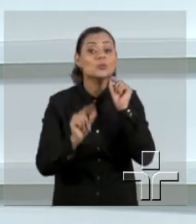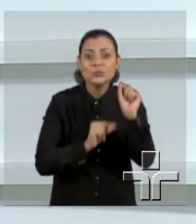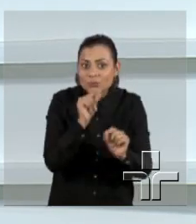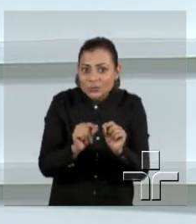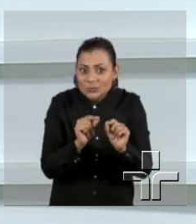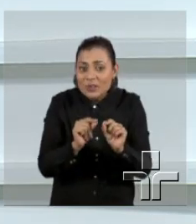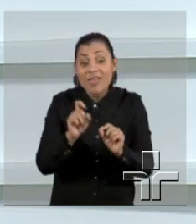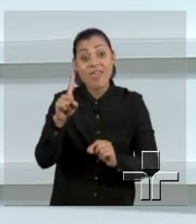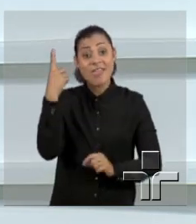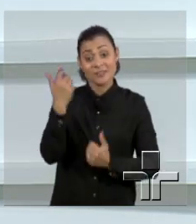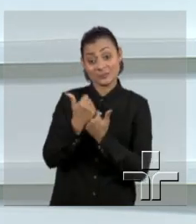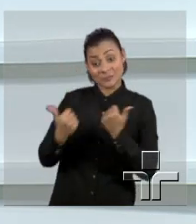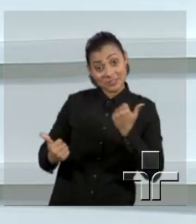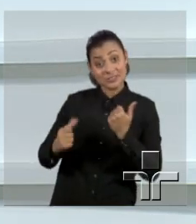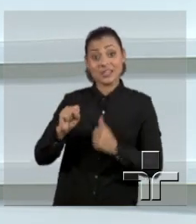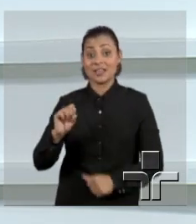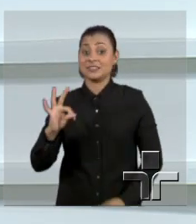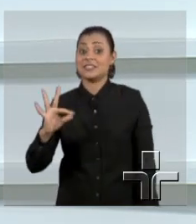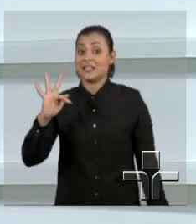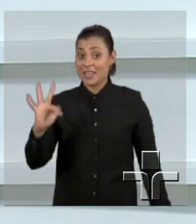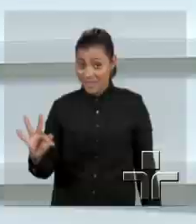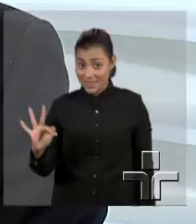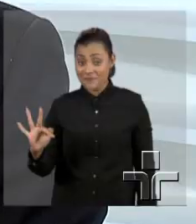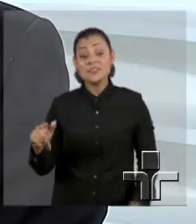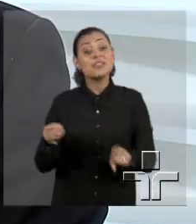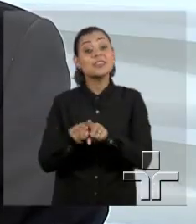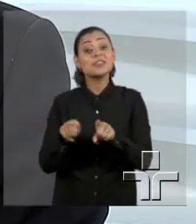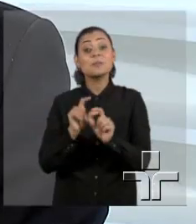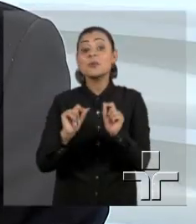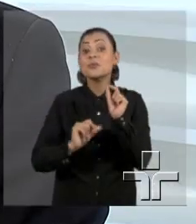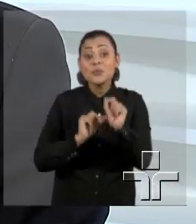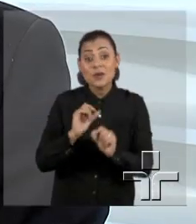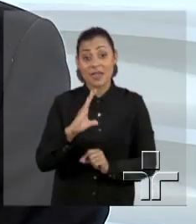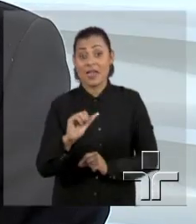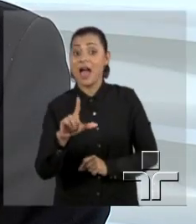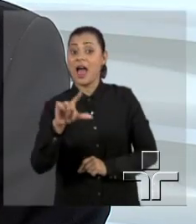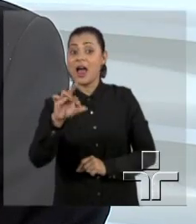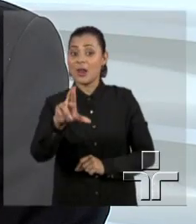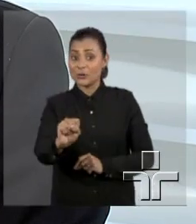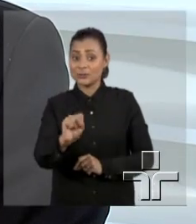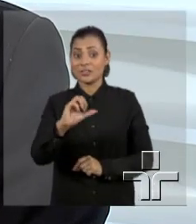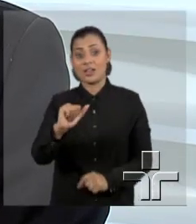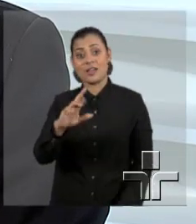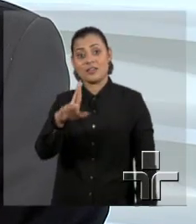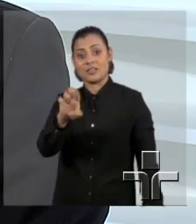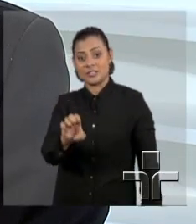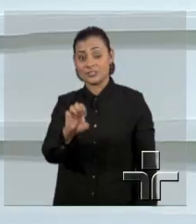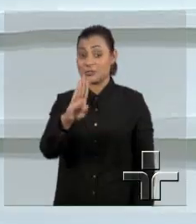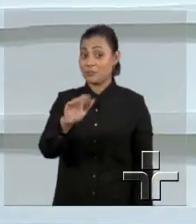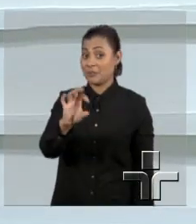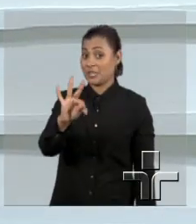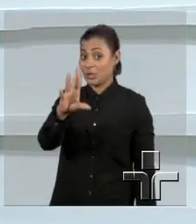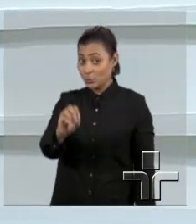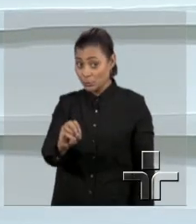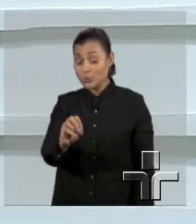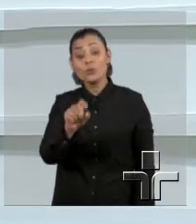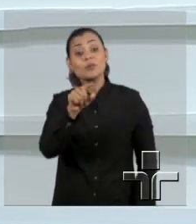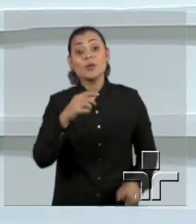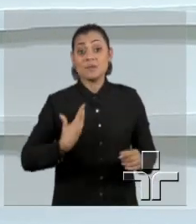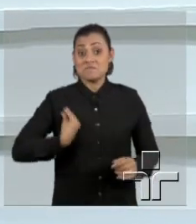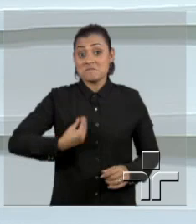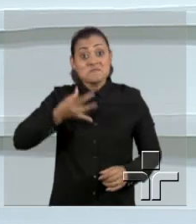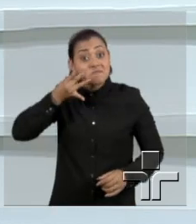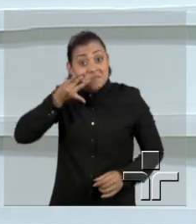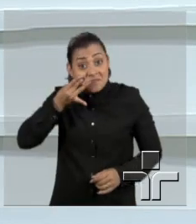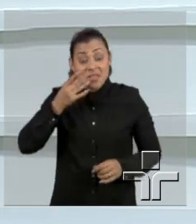o ex-ministro do Supremo Tribunal Federal, Carlos Aires Brito. Estamos no ar em todo o país, pela